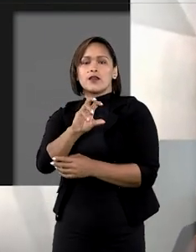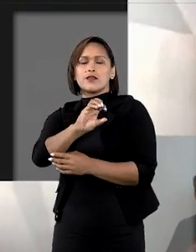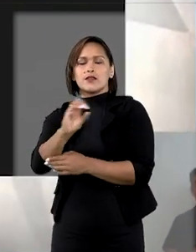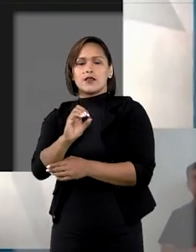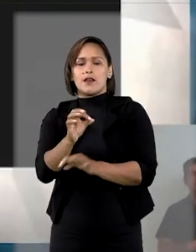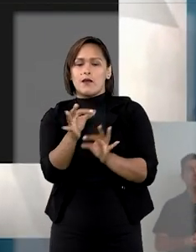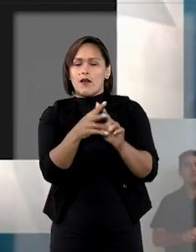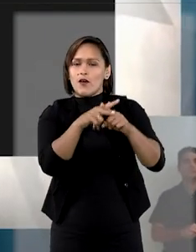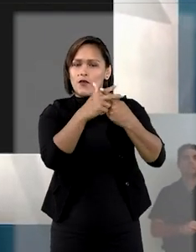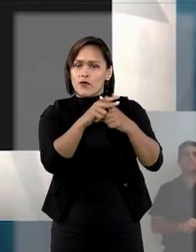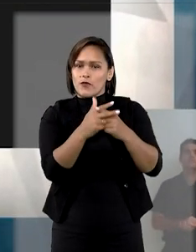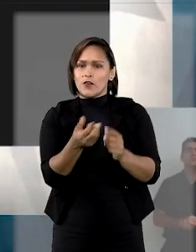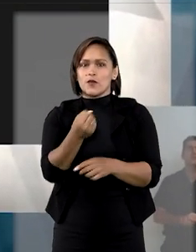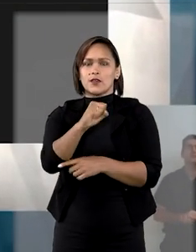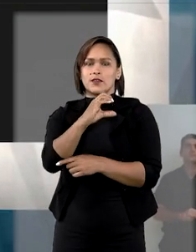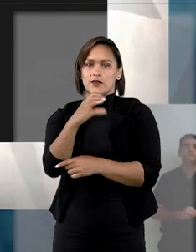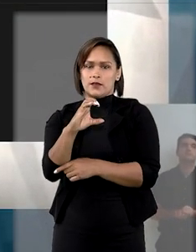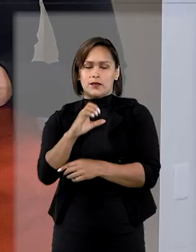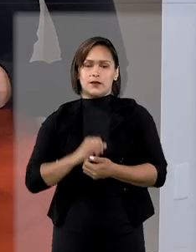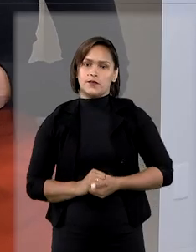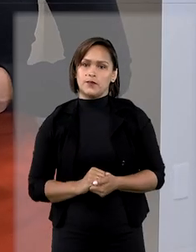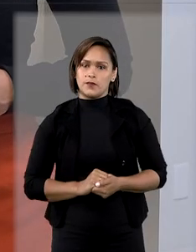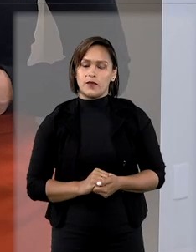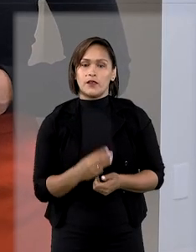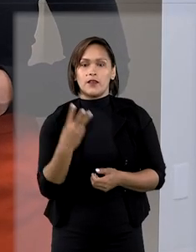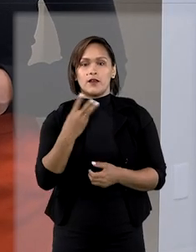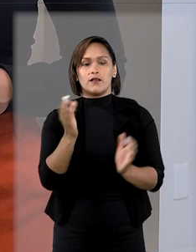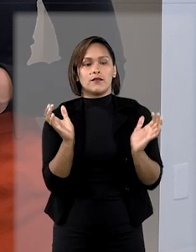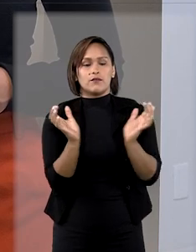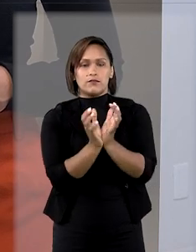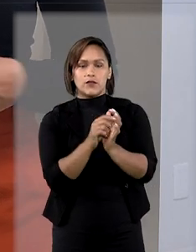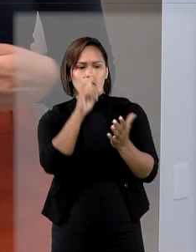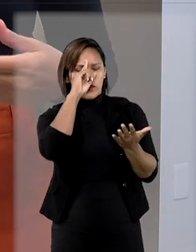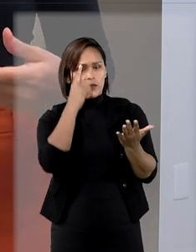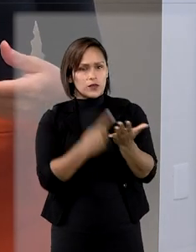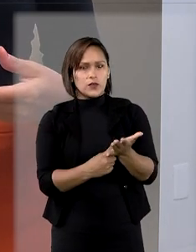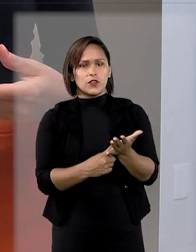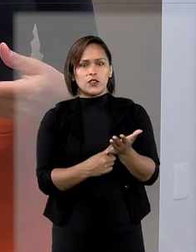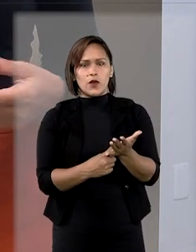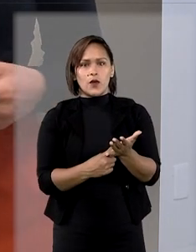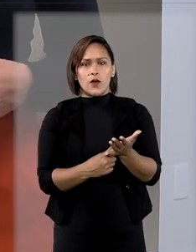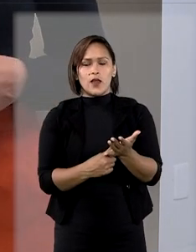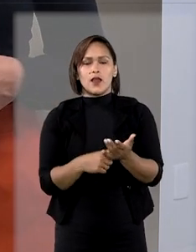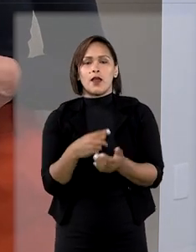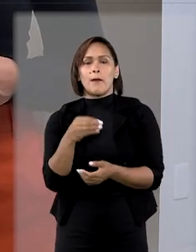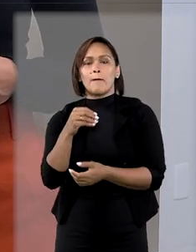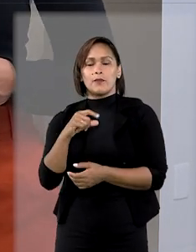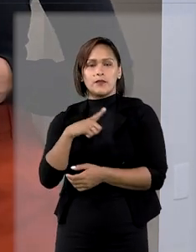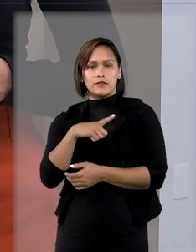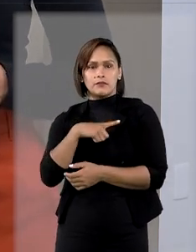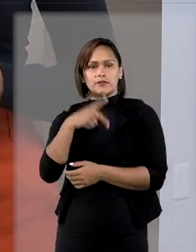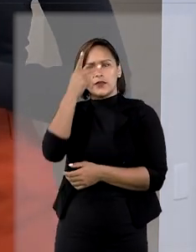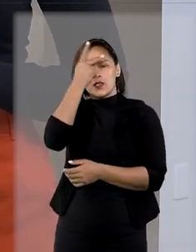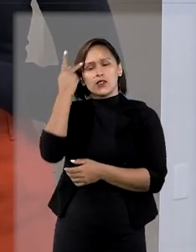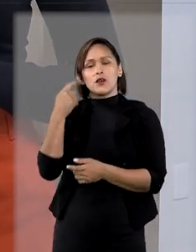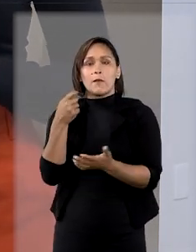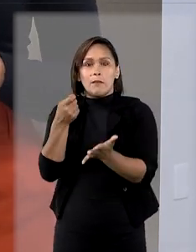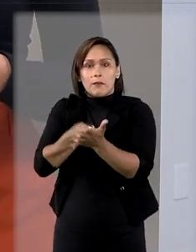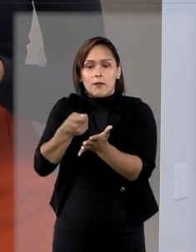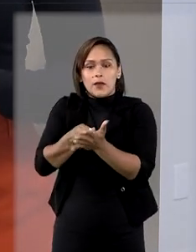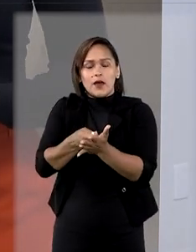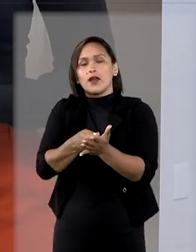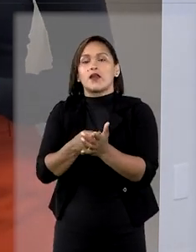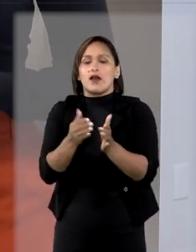do Tribunal de Justiça de Santa Catarina. A terceira turma decidiu que possuidor deve pagar pelo uso do